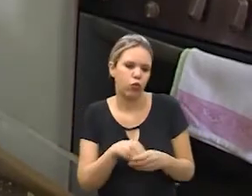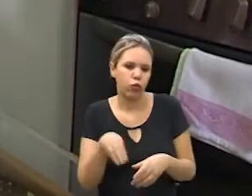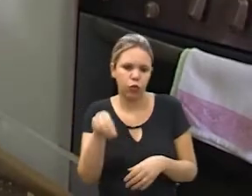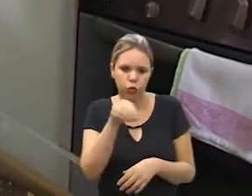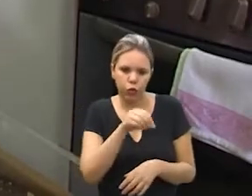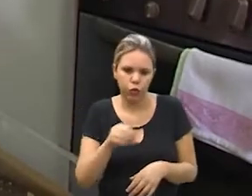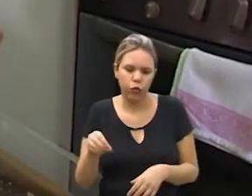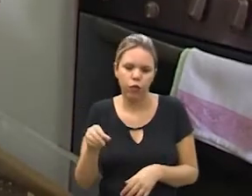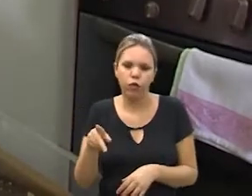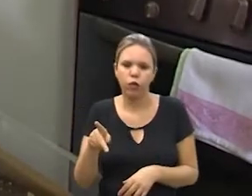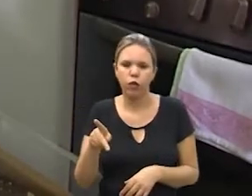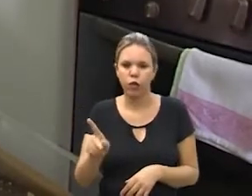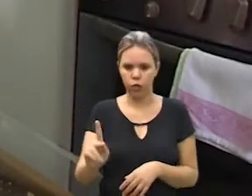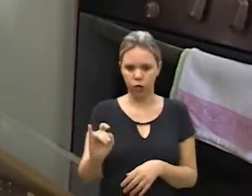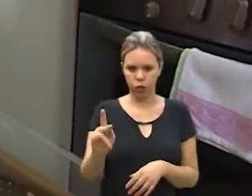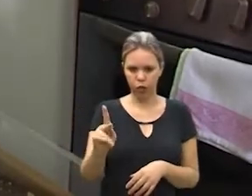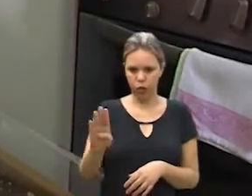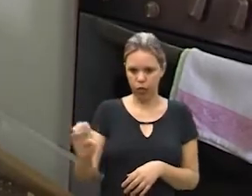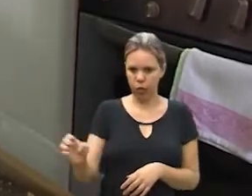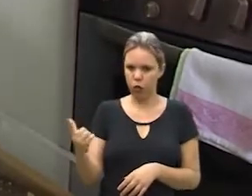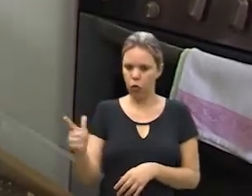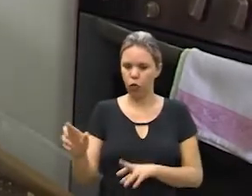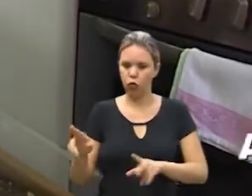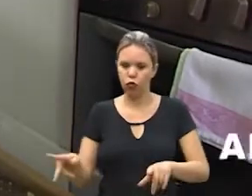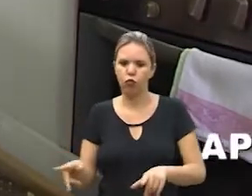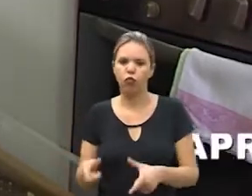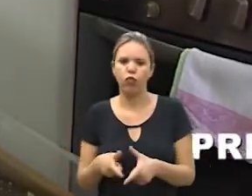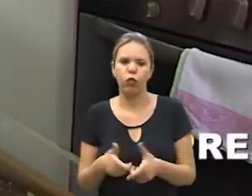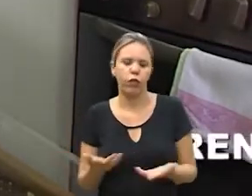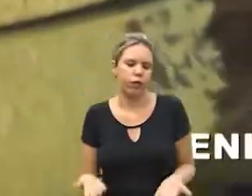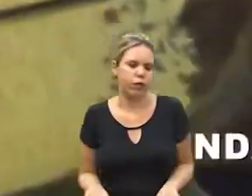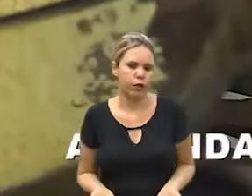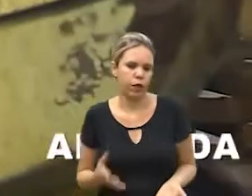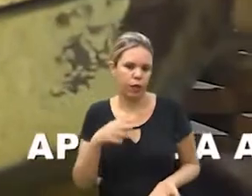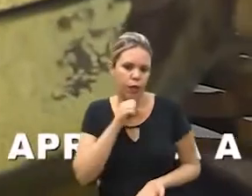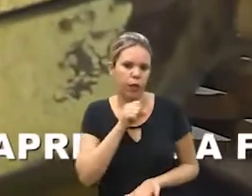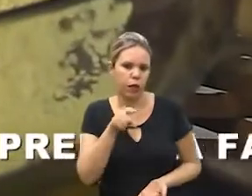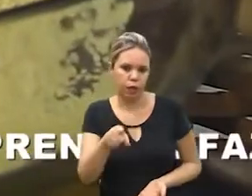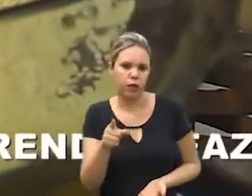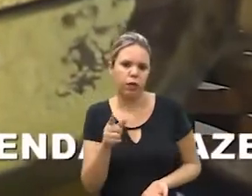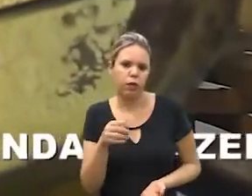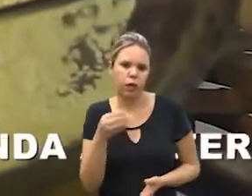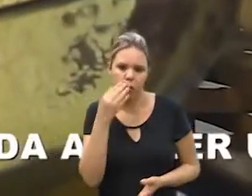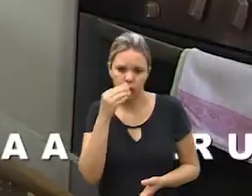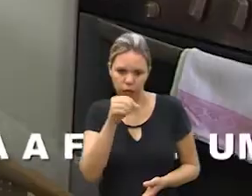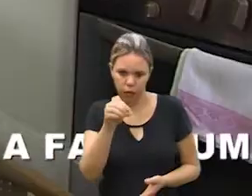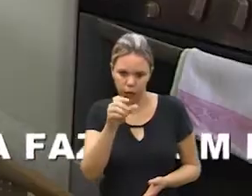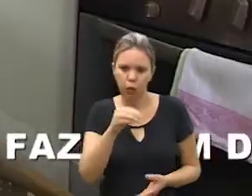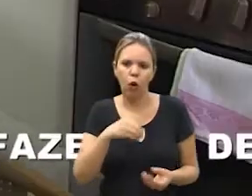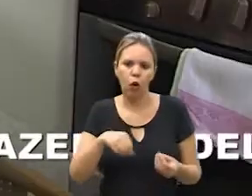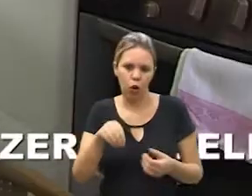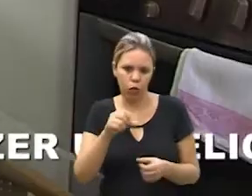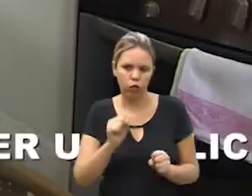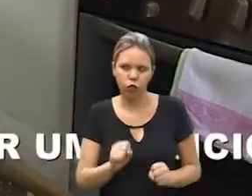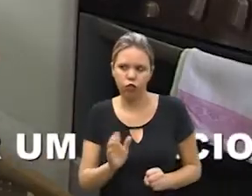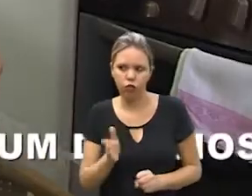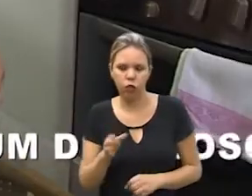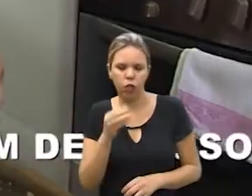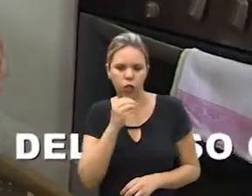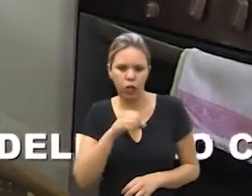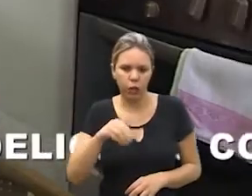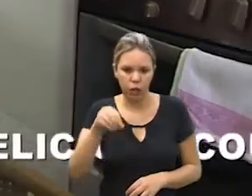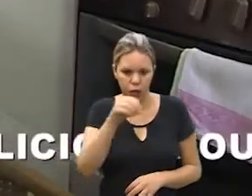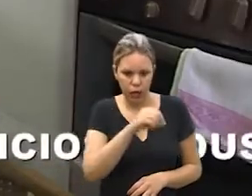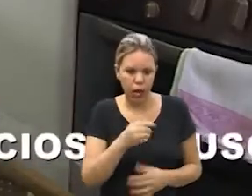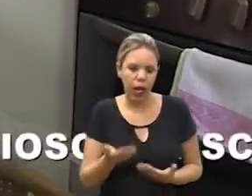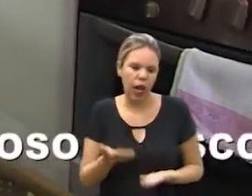trigo pra quibe, né? É diferente. Porque esse com água quente ele é mais rápido. Pode já colocar um pouco de sal nele. Você já vai temperar ele?